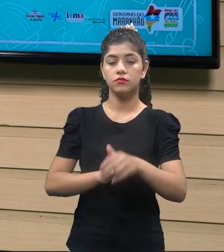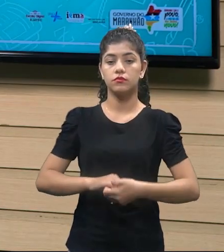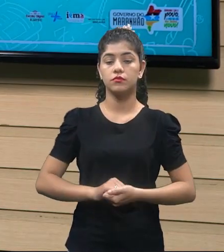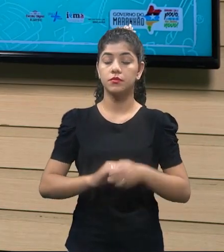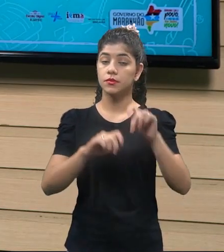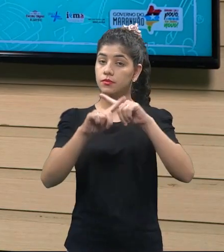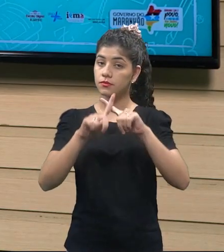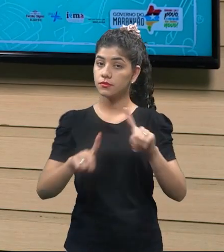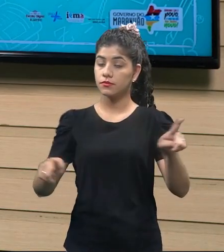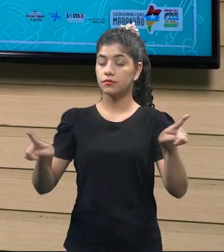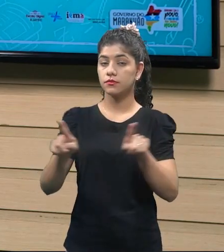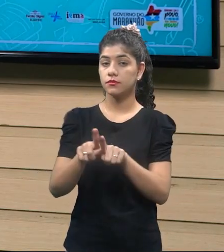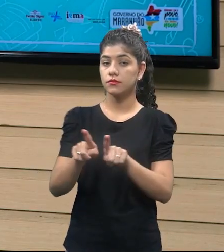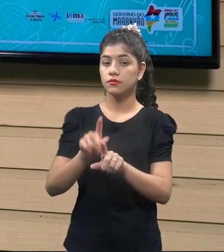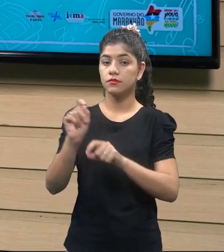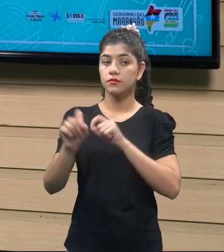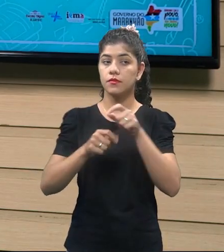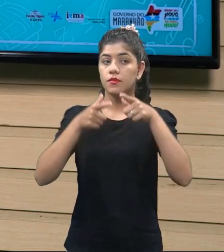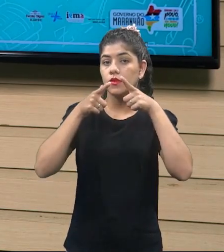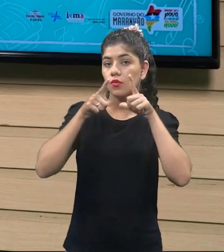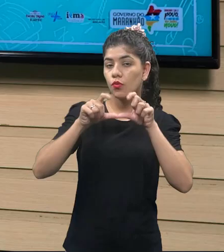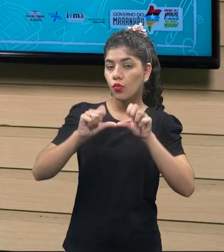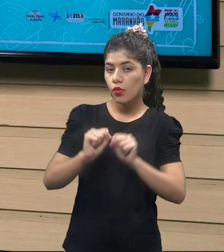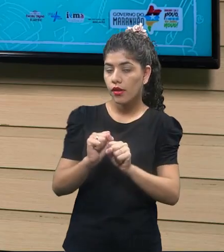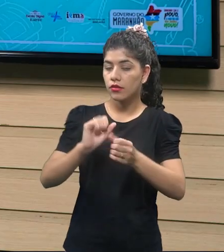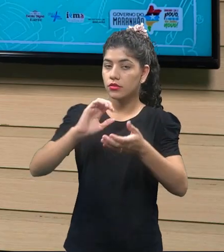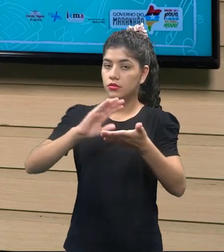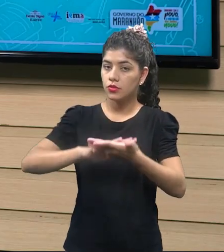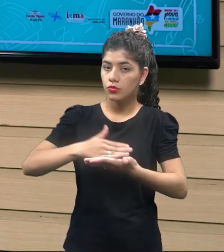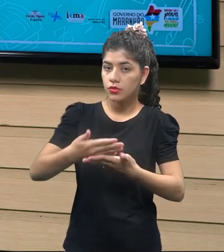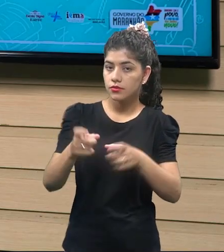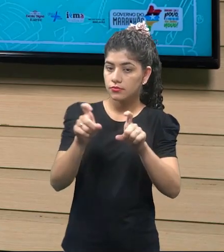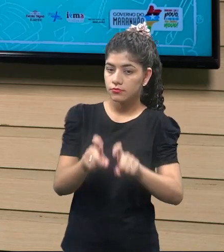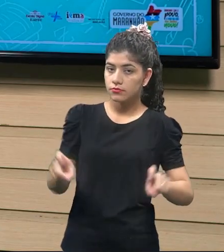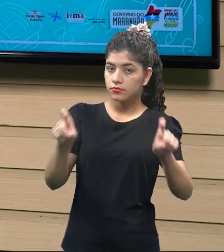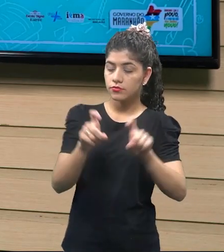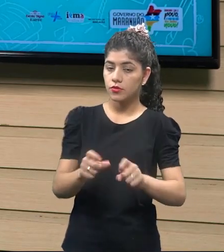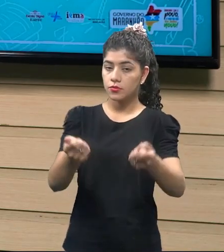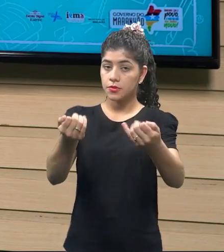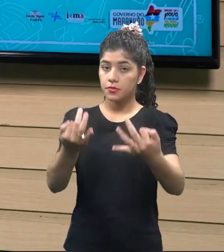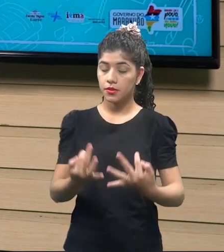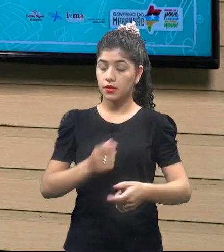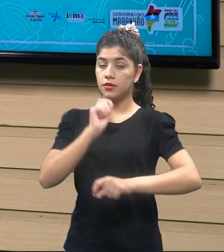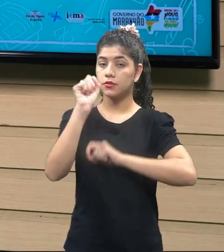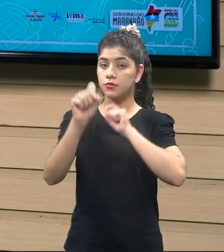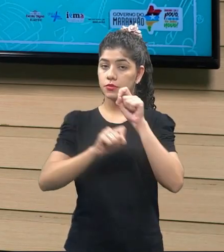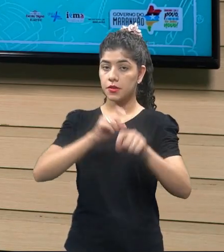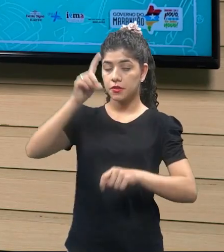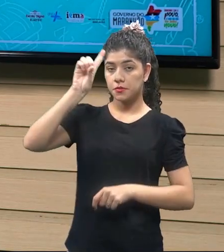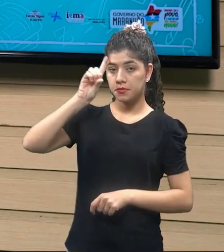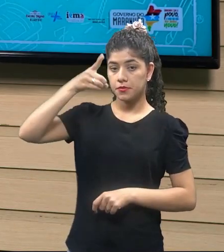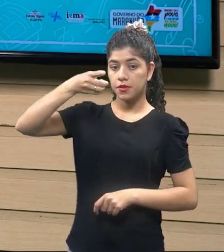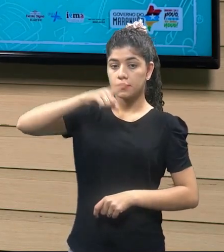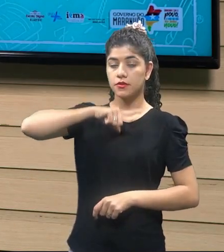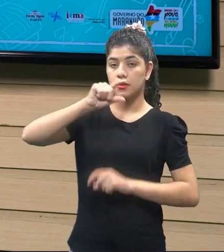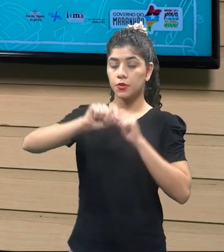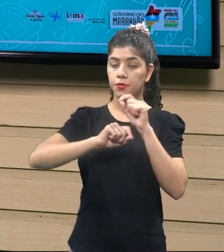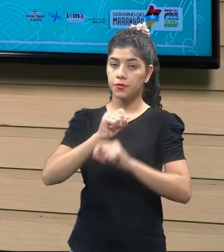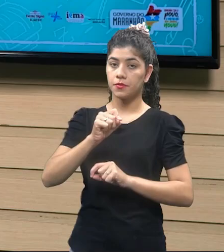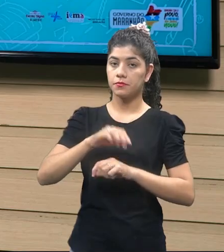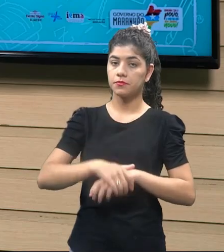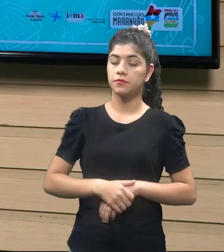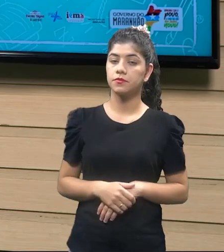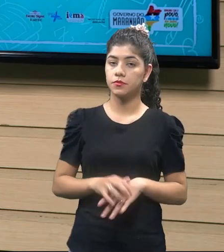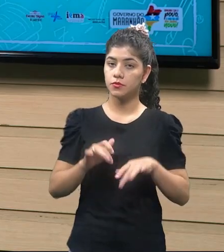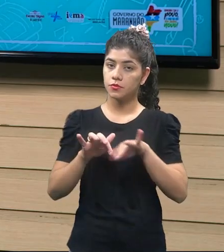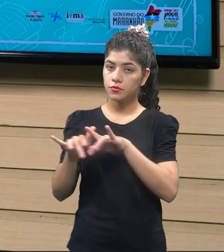quando nós falamos de linguagem de computação, estamos falando de comandos que serão obviamente